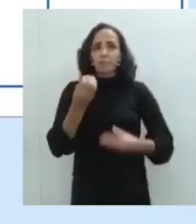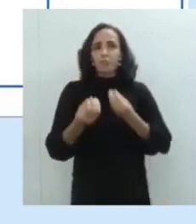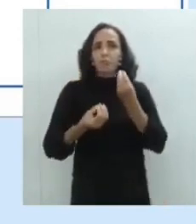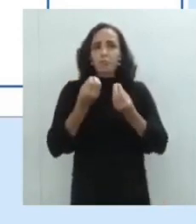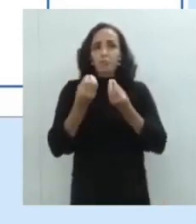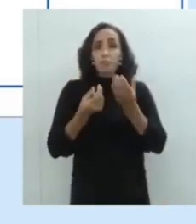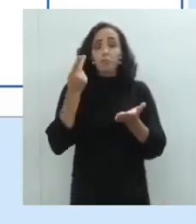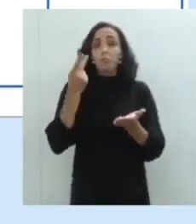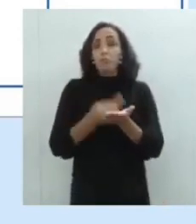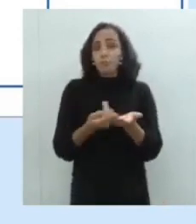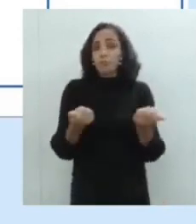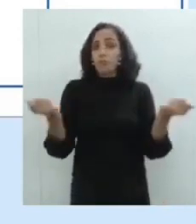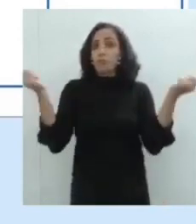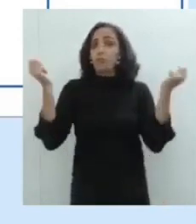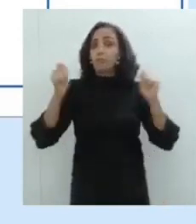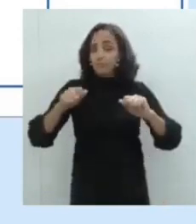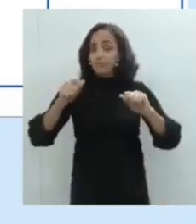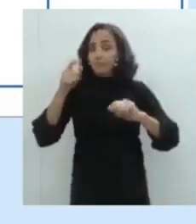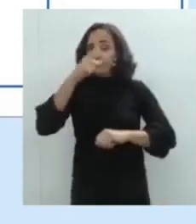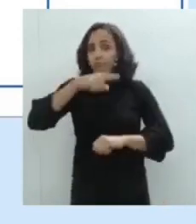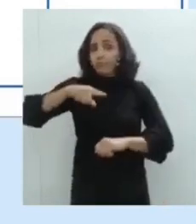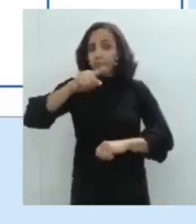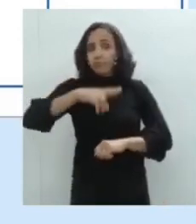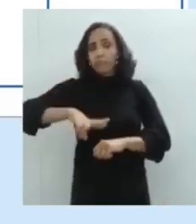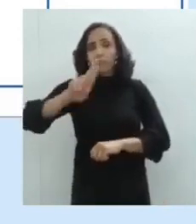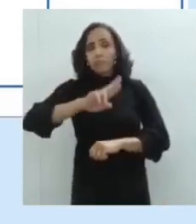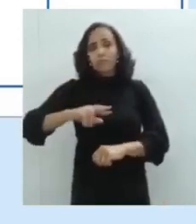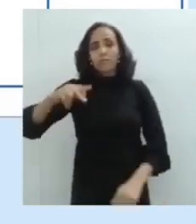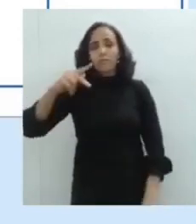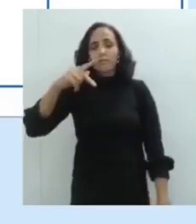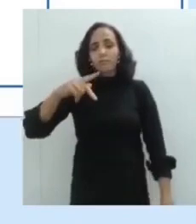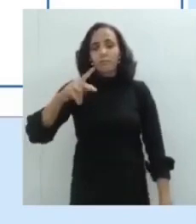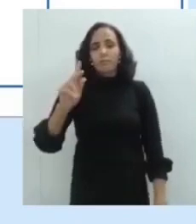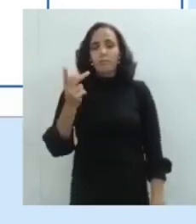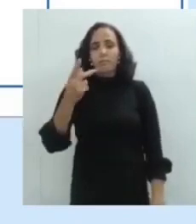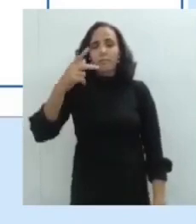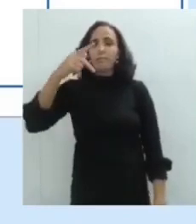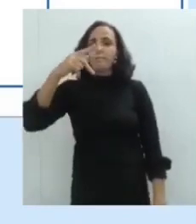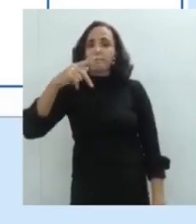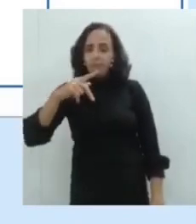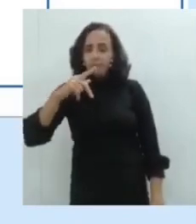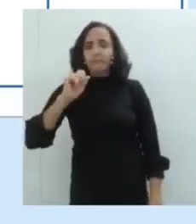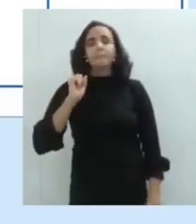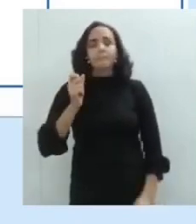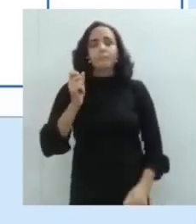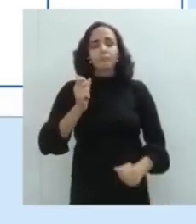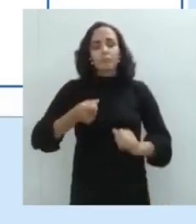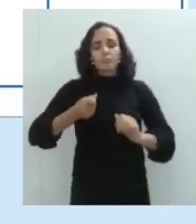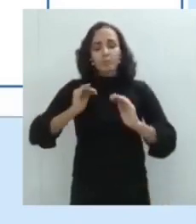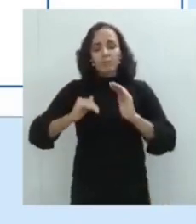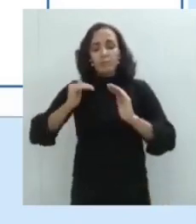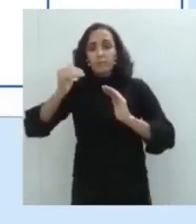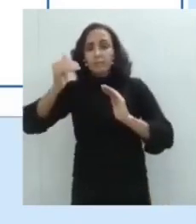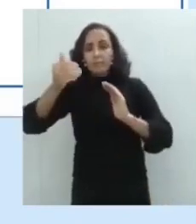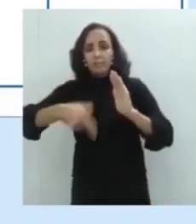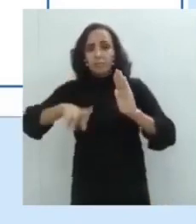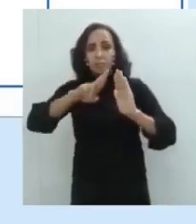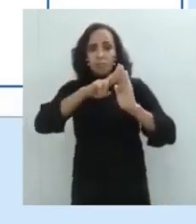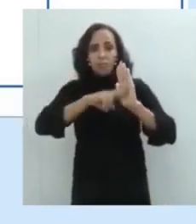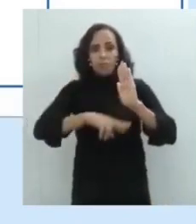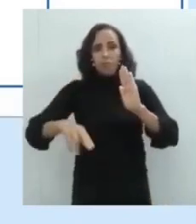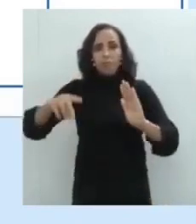classes já prontas para a gente utilizar no PHP e poder gerar relatórios em